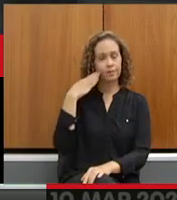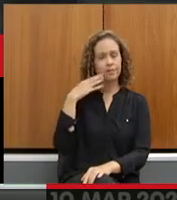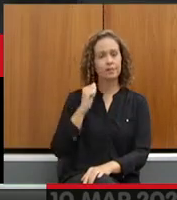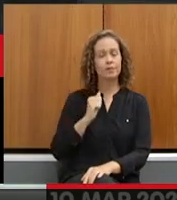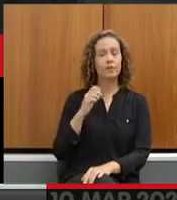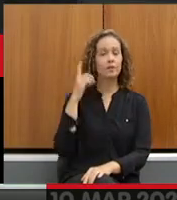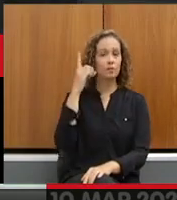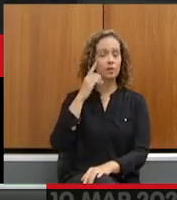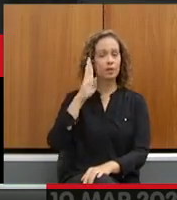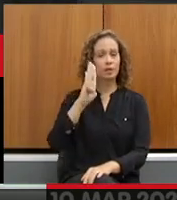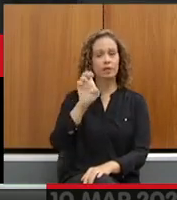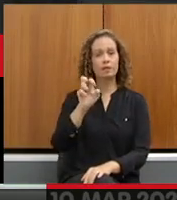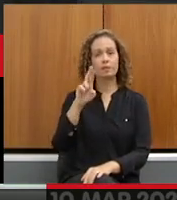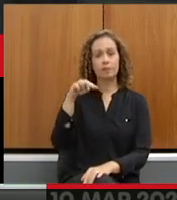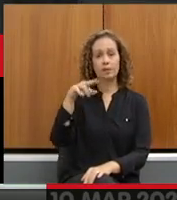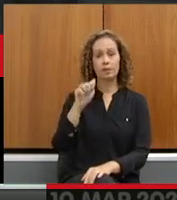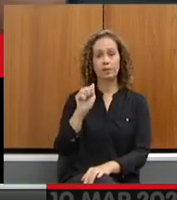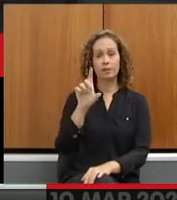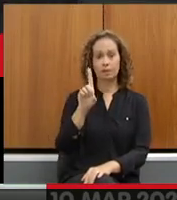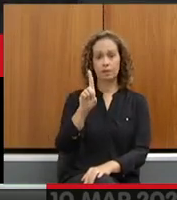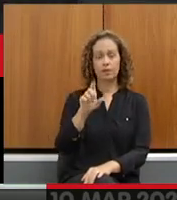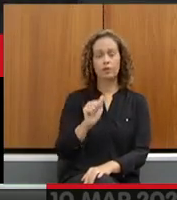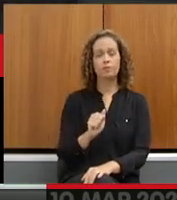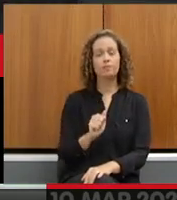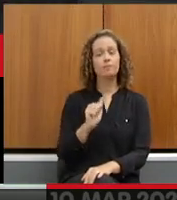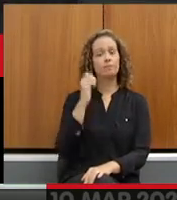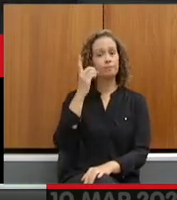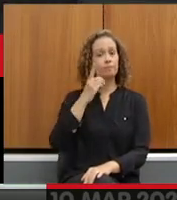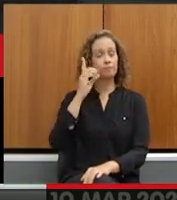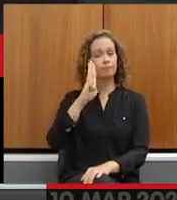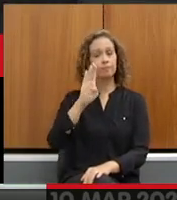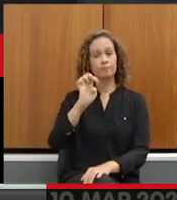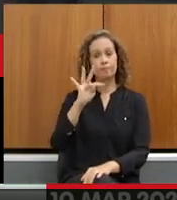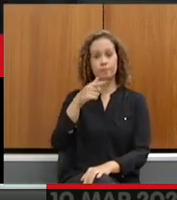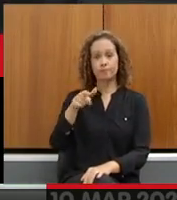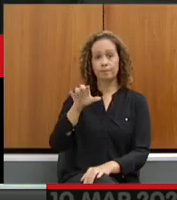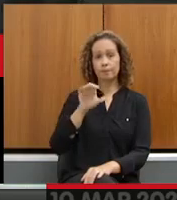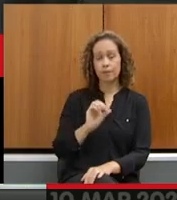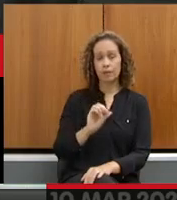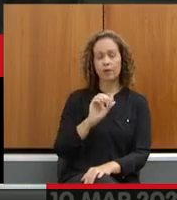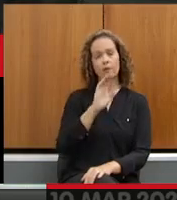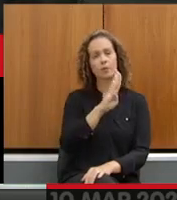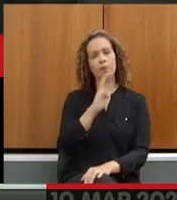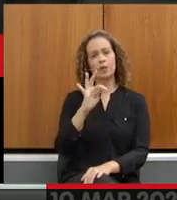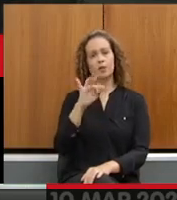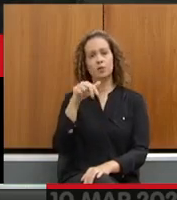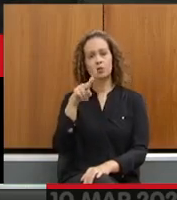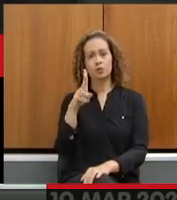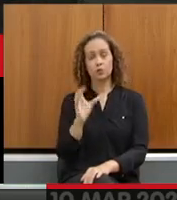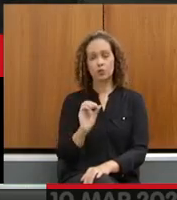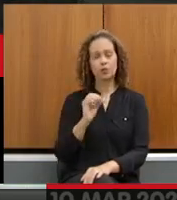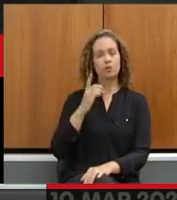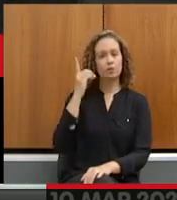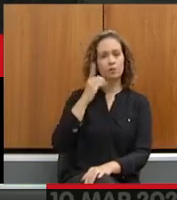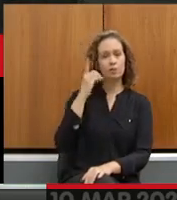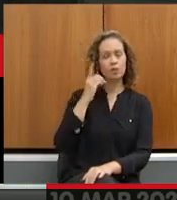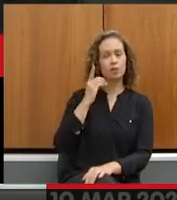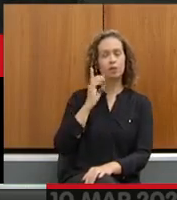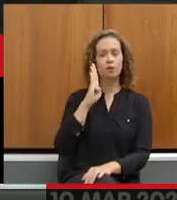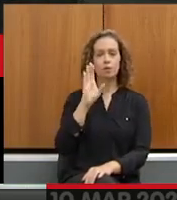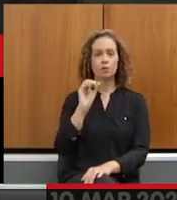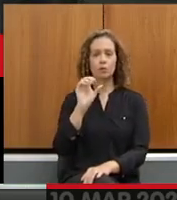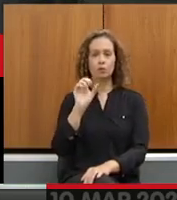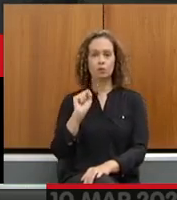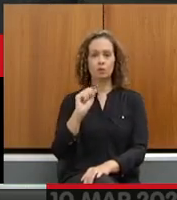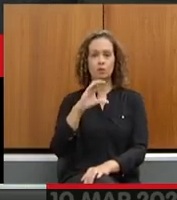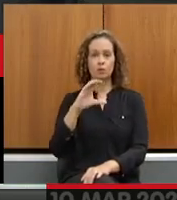Deputado Bernardo mucida Deputado Betão Deputado Betinho Pinto coelho Deputado Bosco